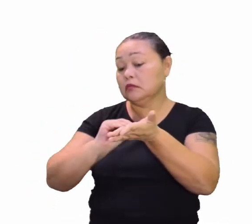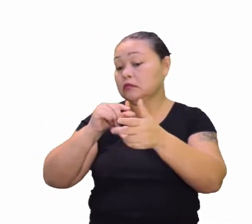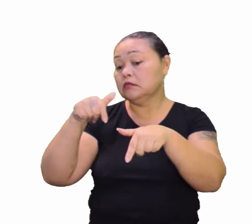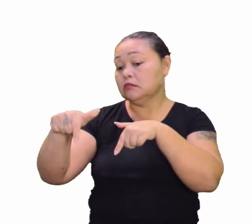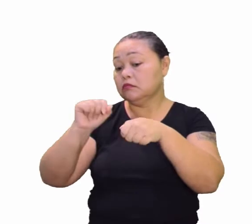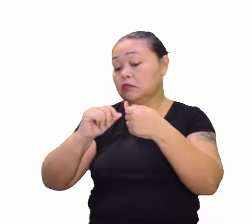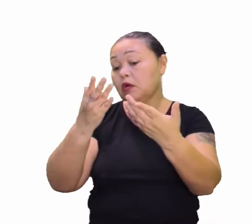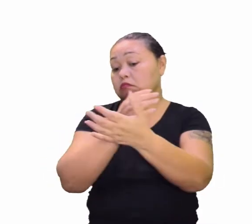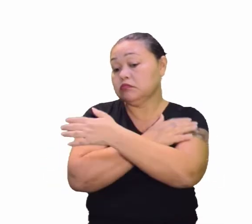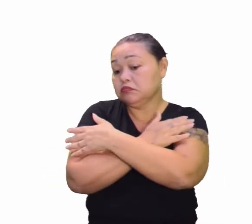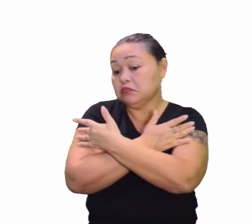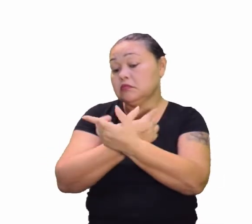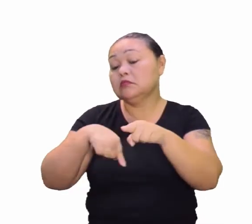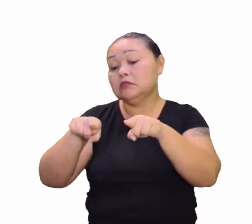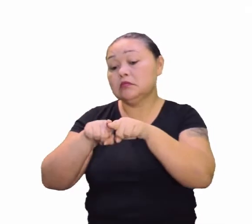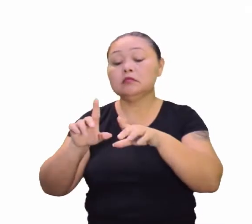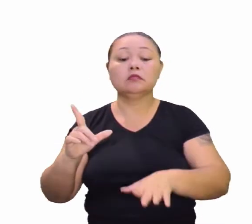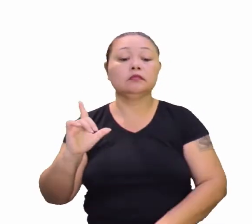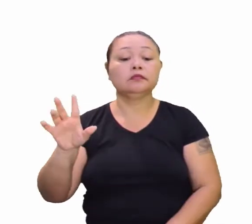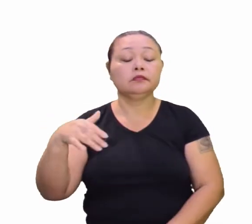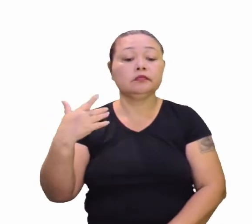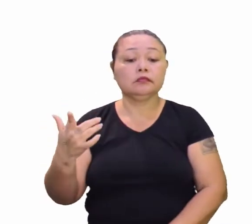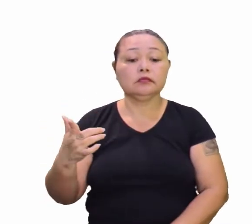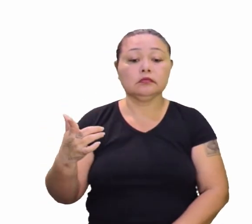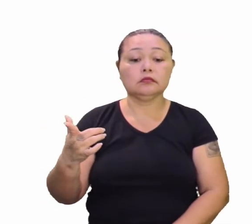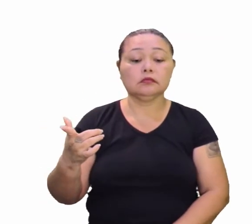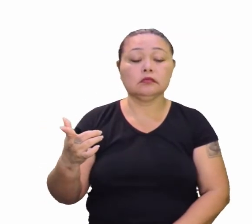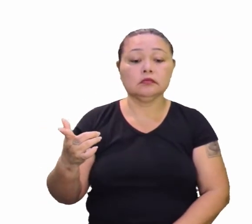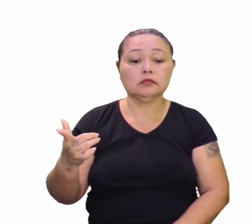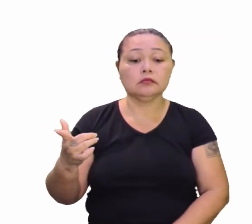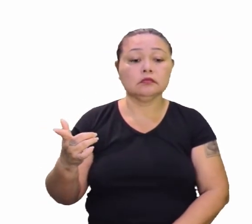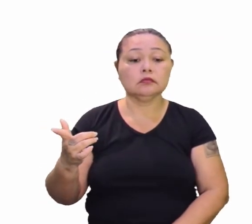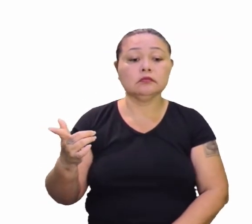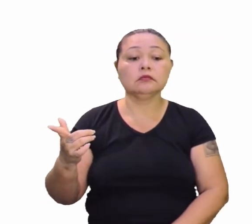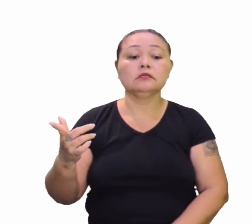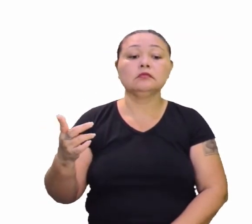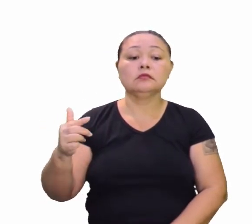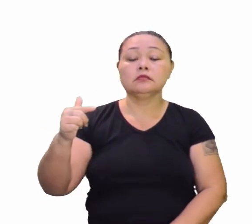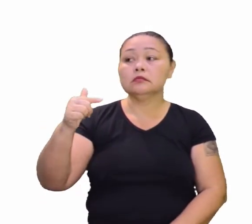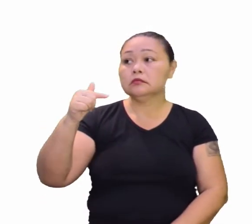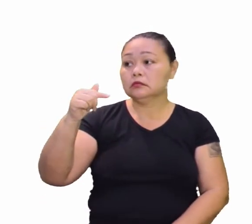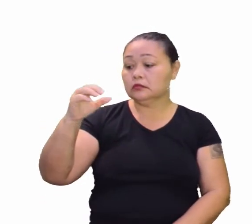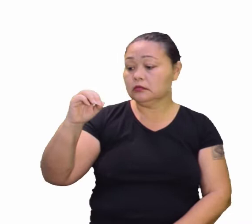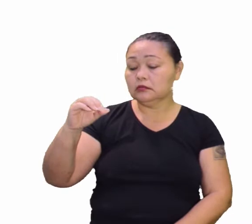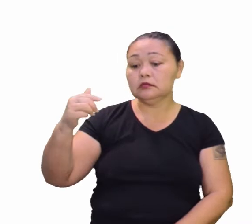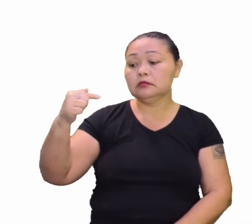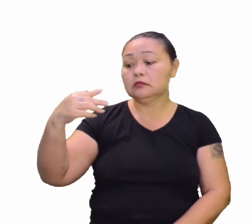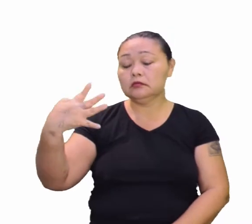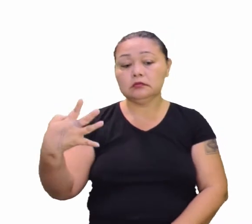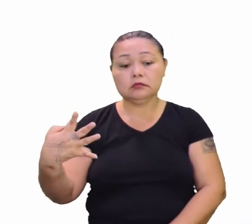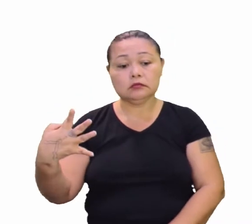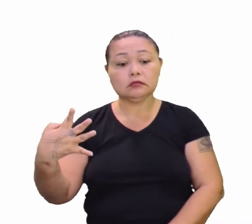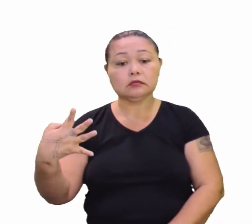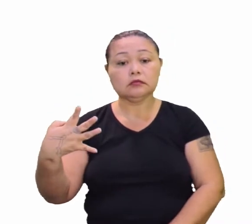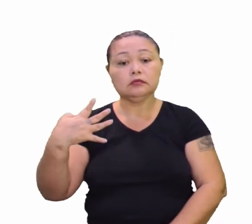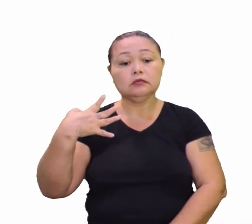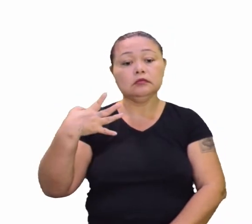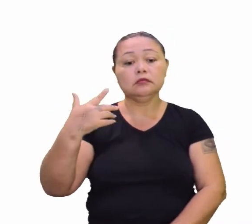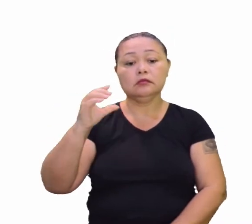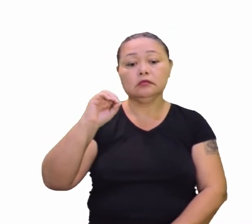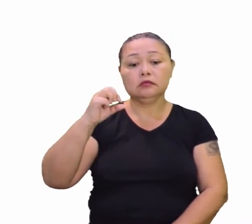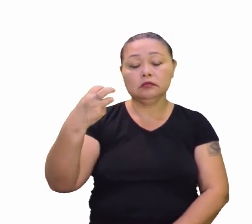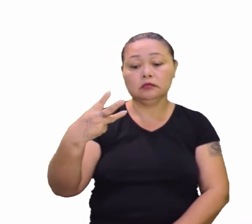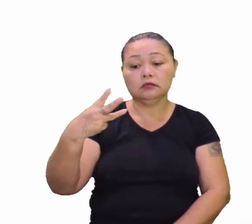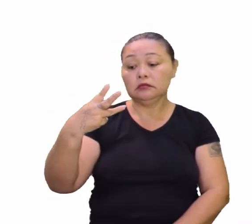essa condição. E, olha só, vamos pegar de 70 a 74, em 2000, aqui a gente tem,